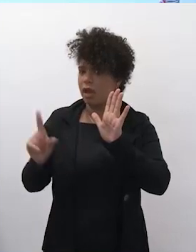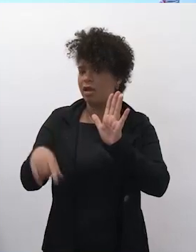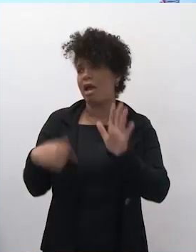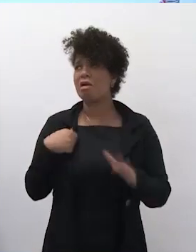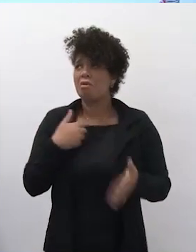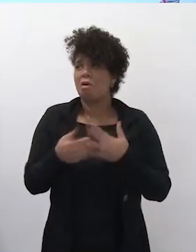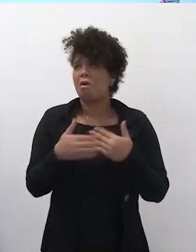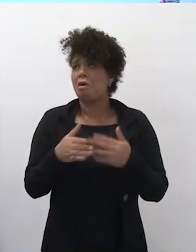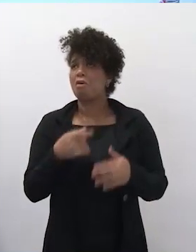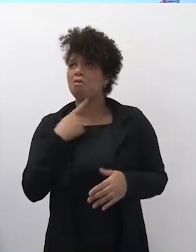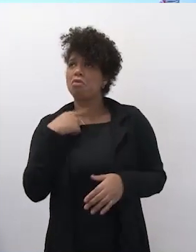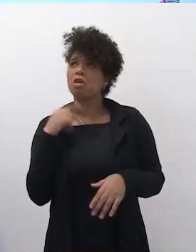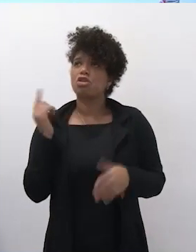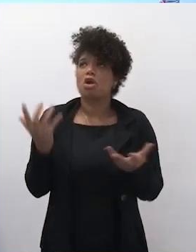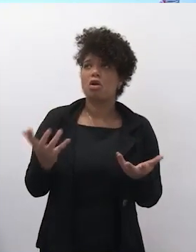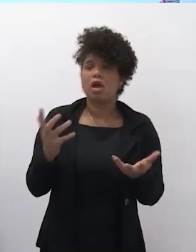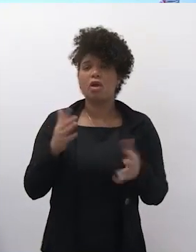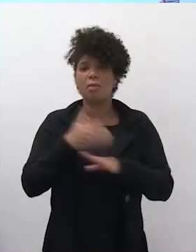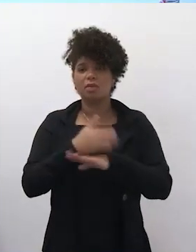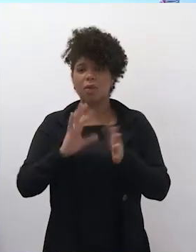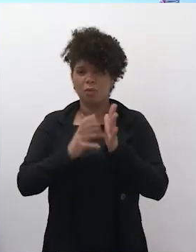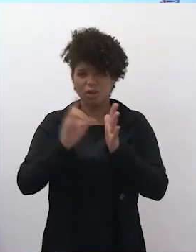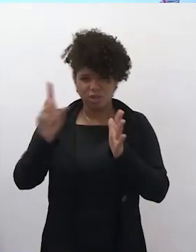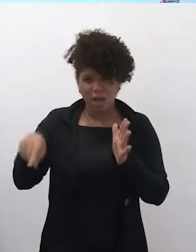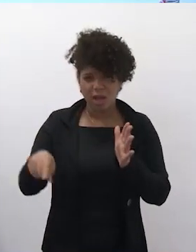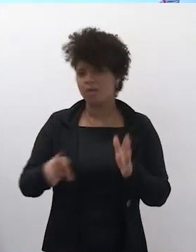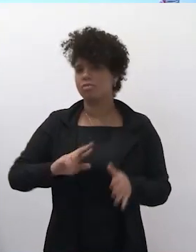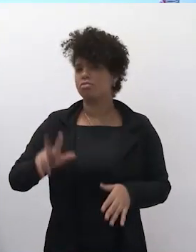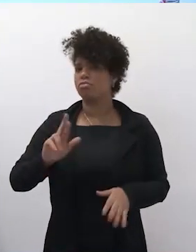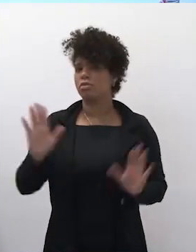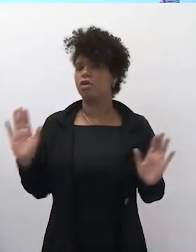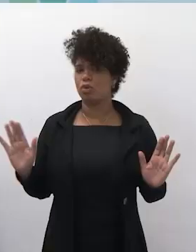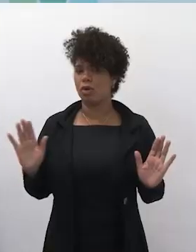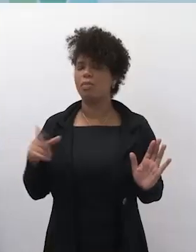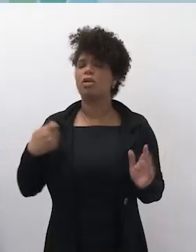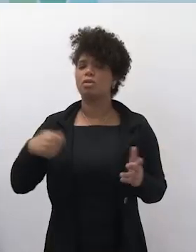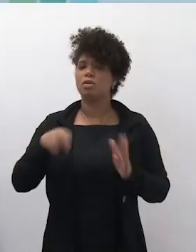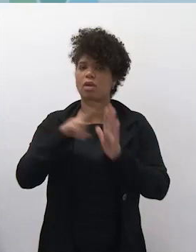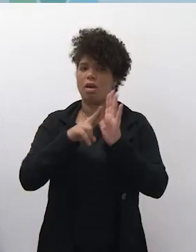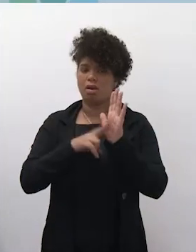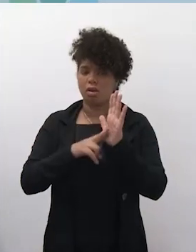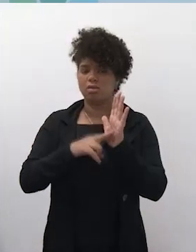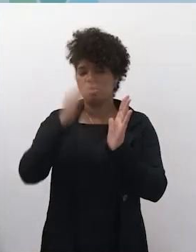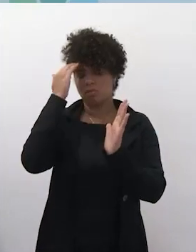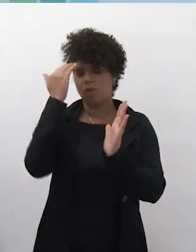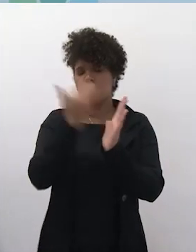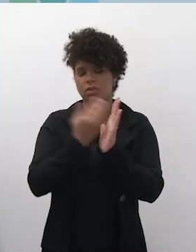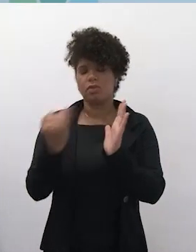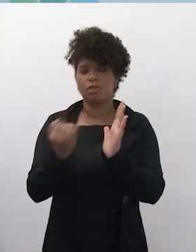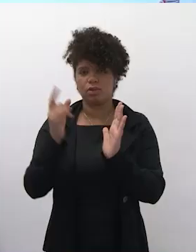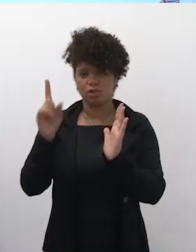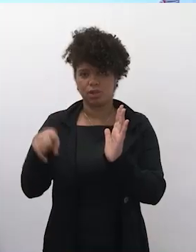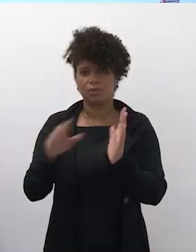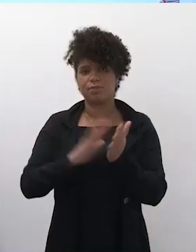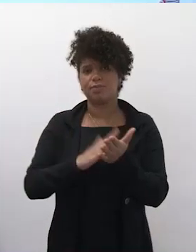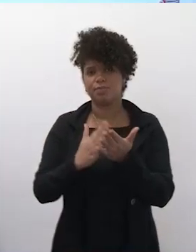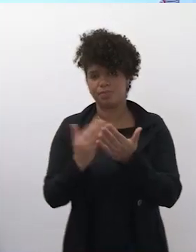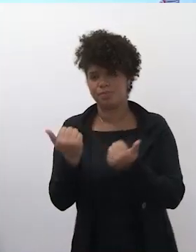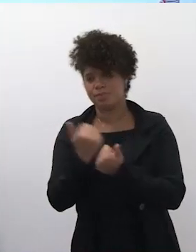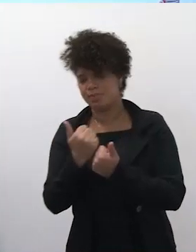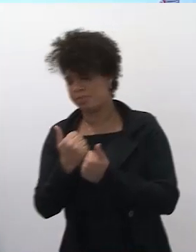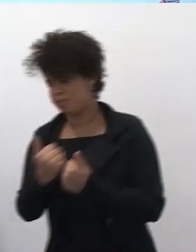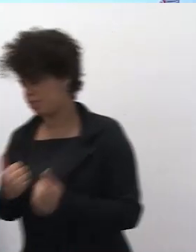gente, acordei hoje de manhã, vou me candidatar a presidente. Não, tem todo um processo, mas todos nós podemos,